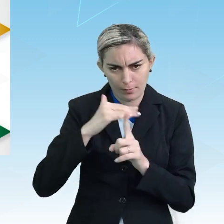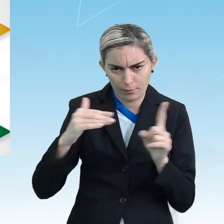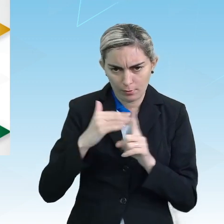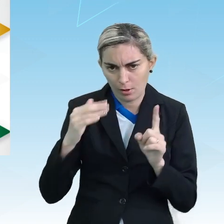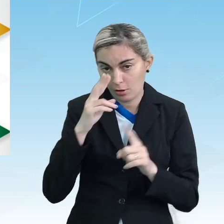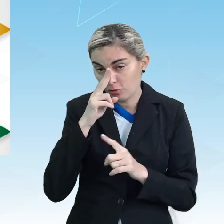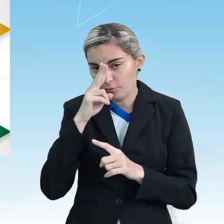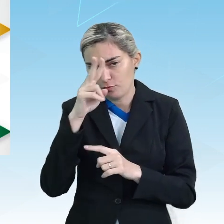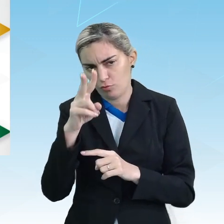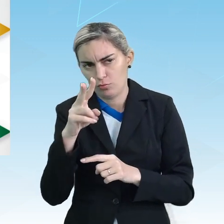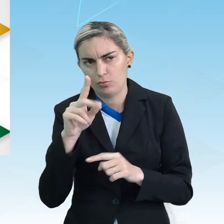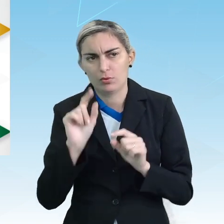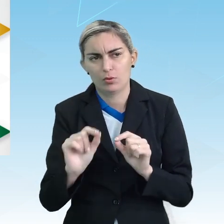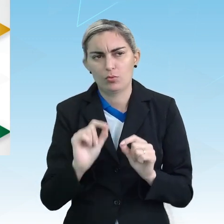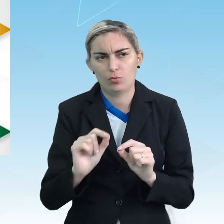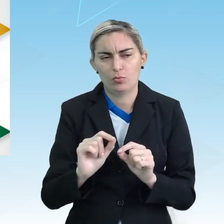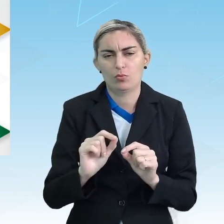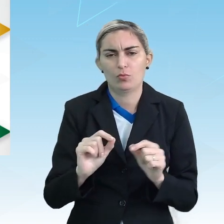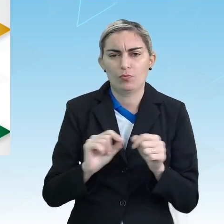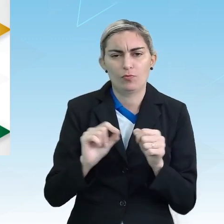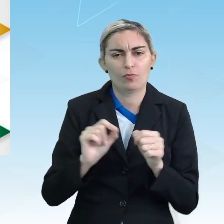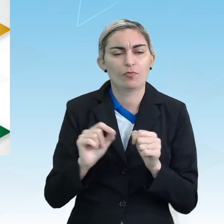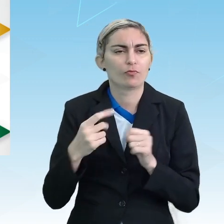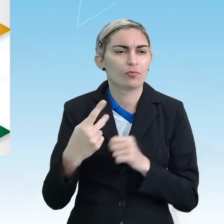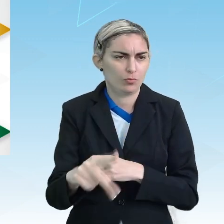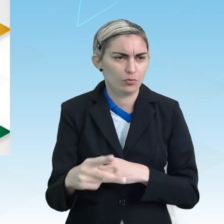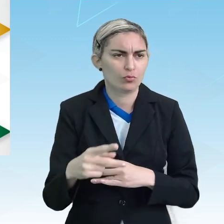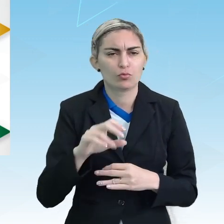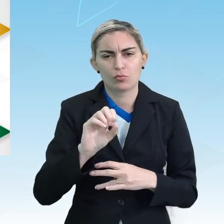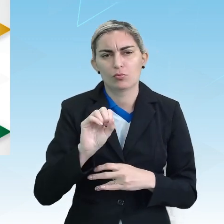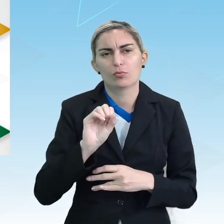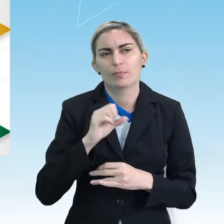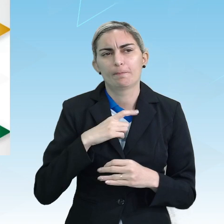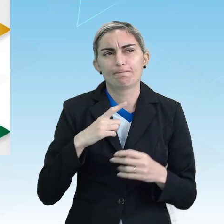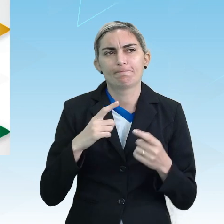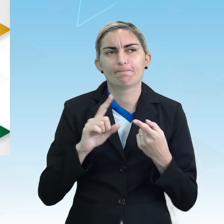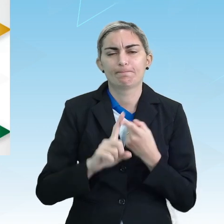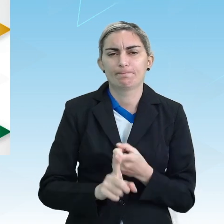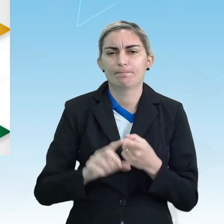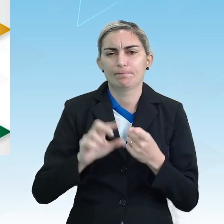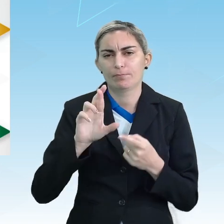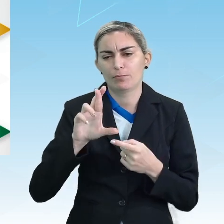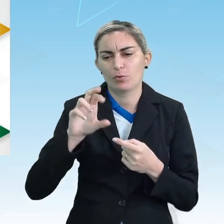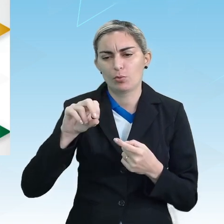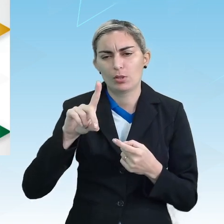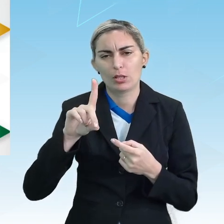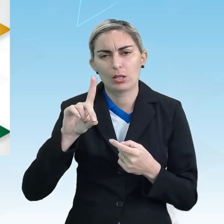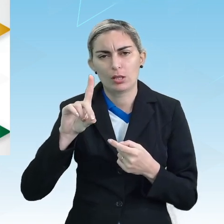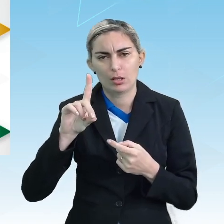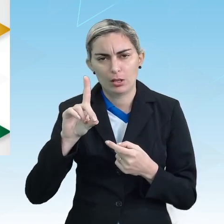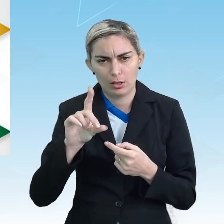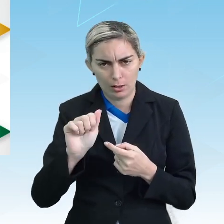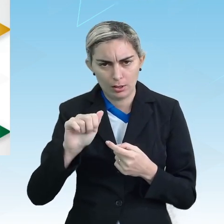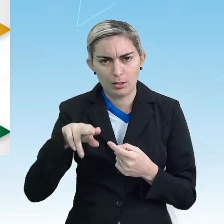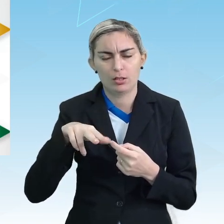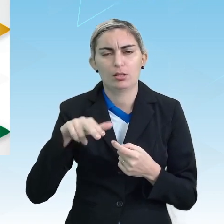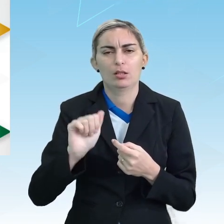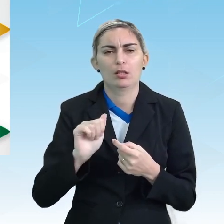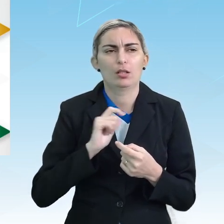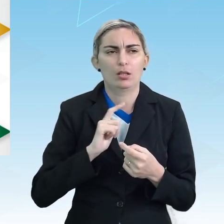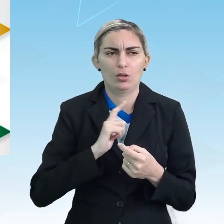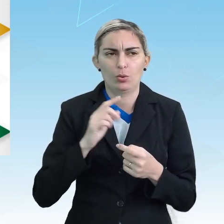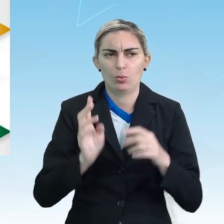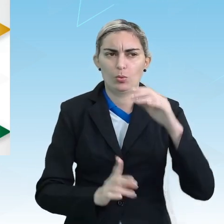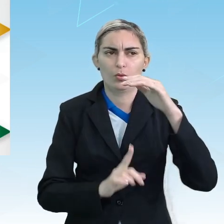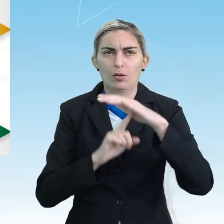força ela vai ser exercida pela superfície que prende a rodana, como por exemplo aí o